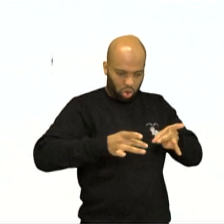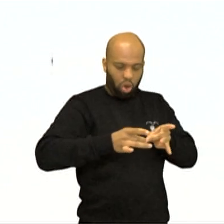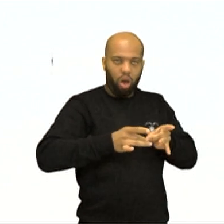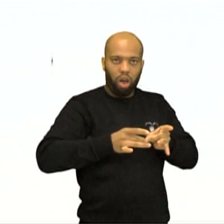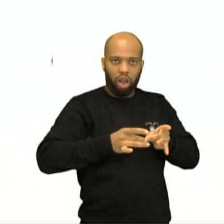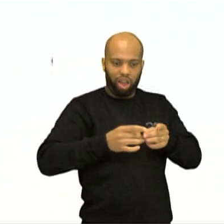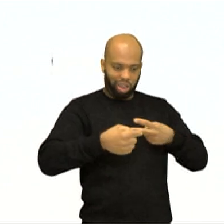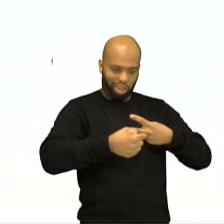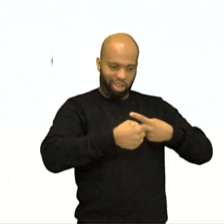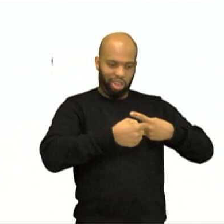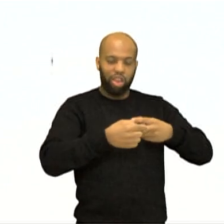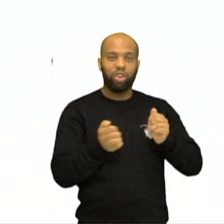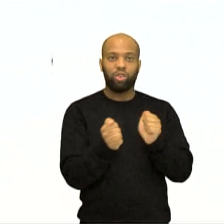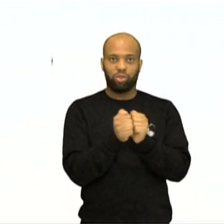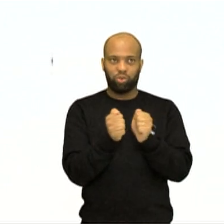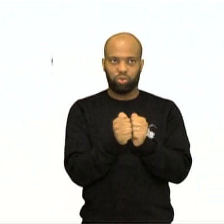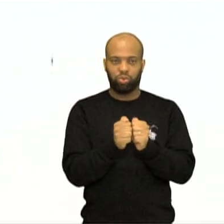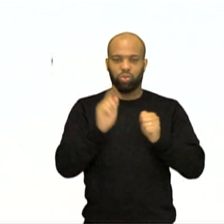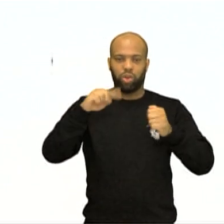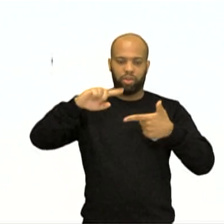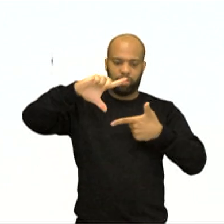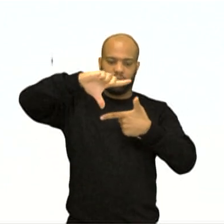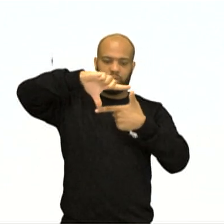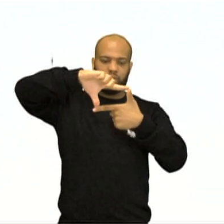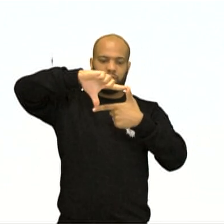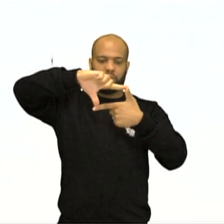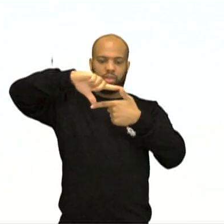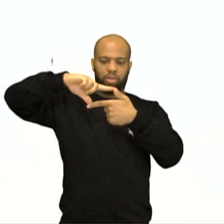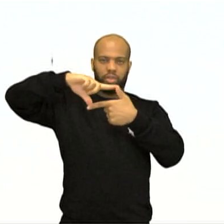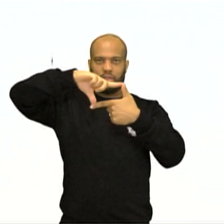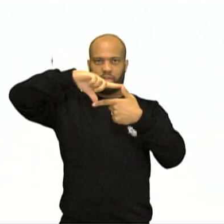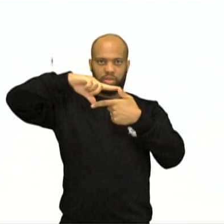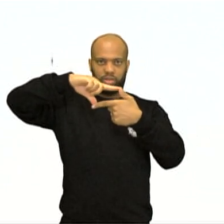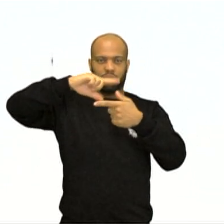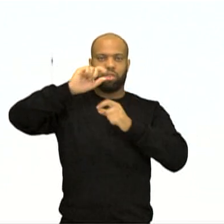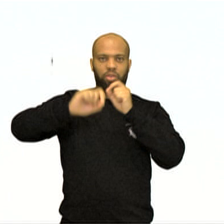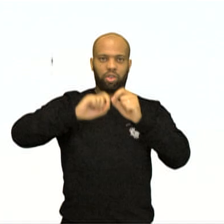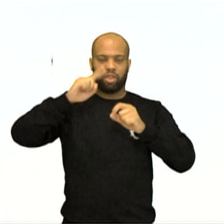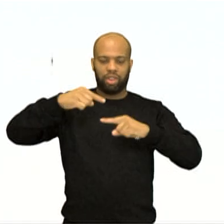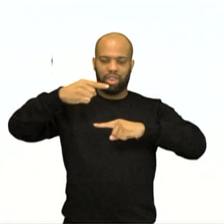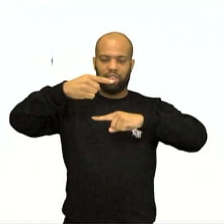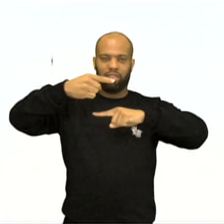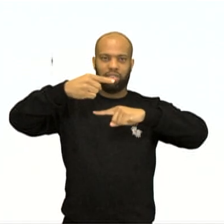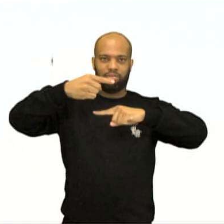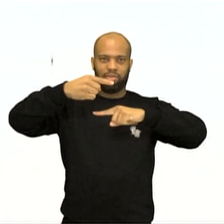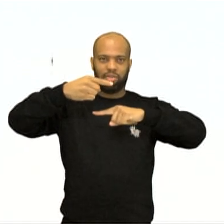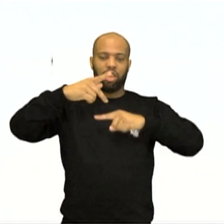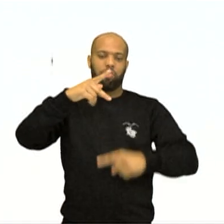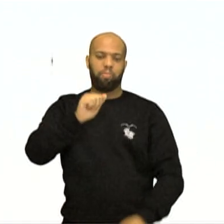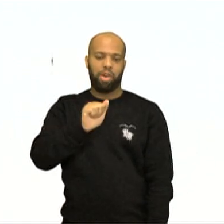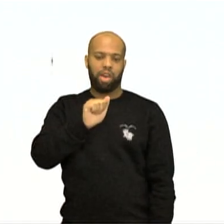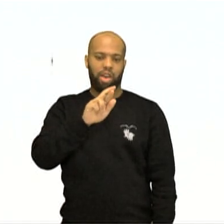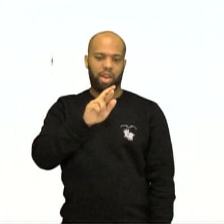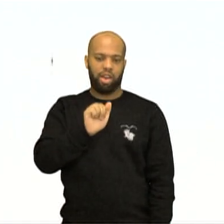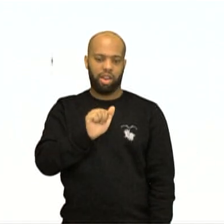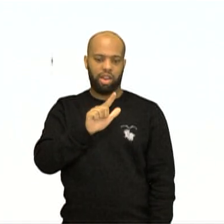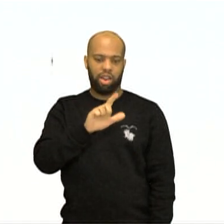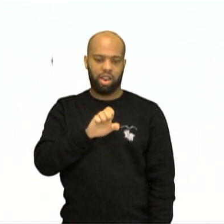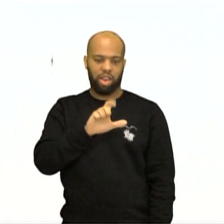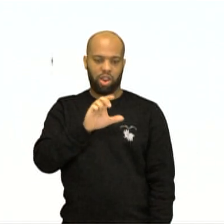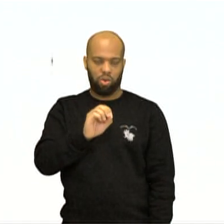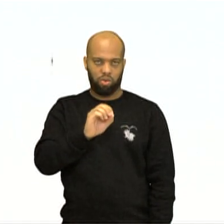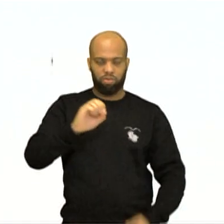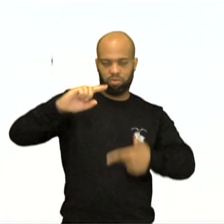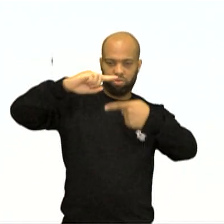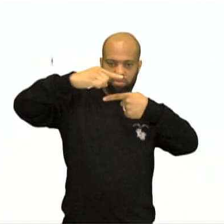seja, paralelogramo lembra o quê? Isso mesmo, cara. Retas paralelas, certo? Então você vai fazer o